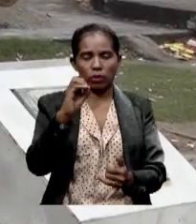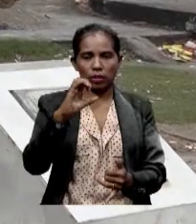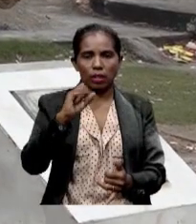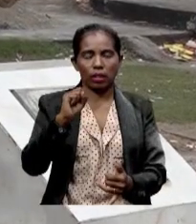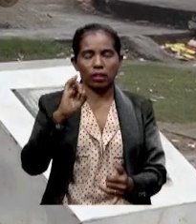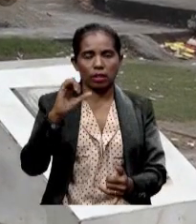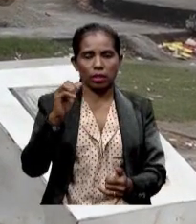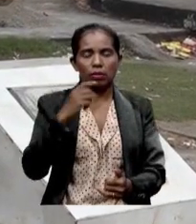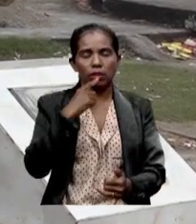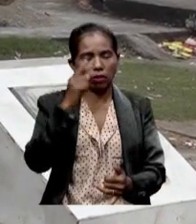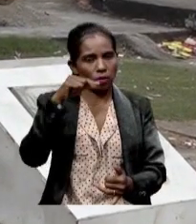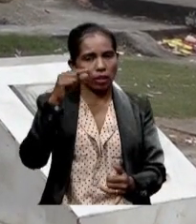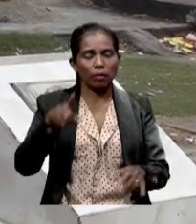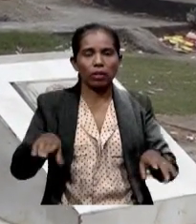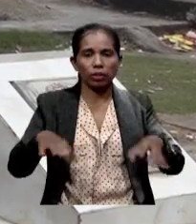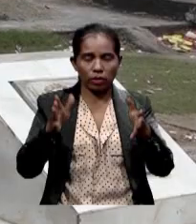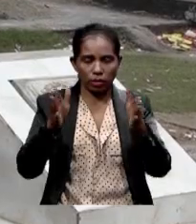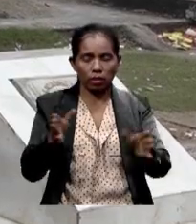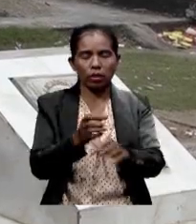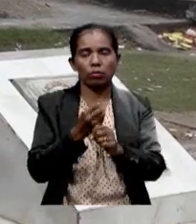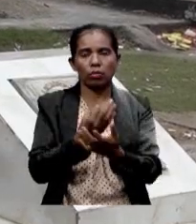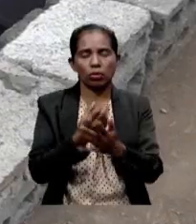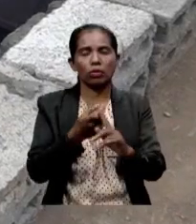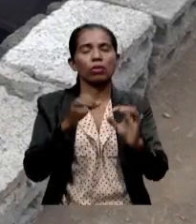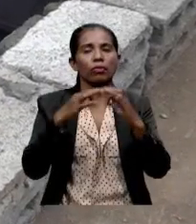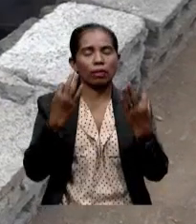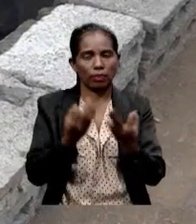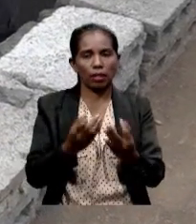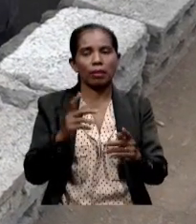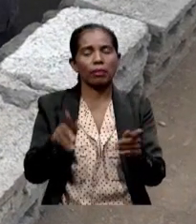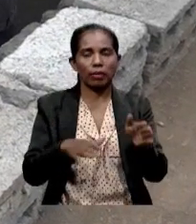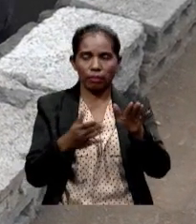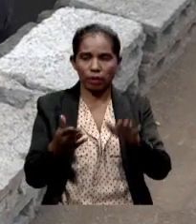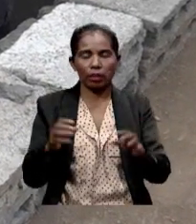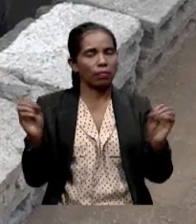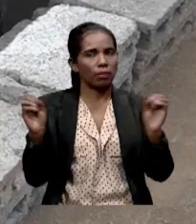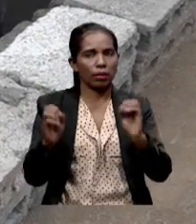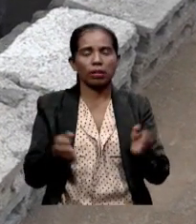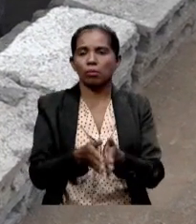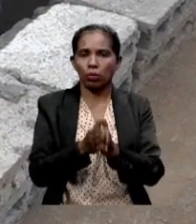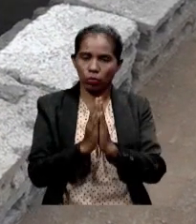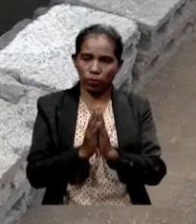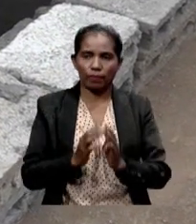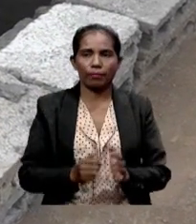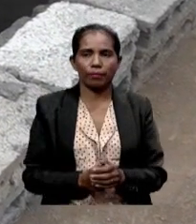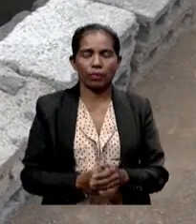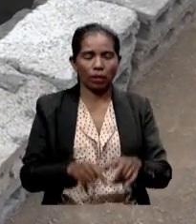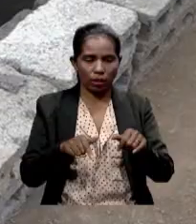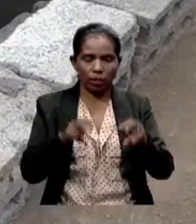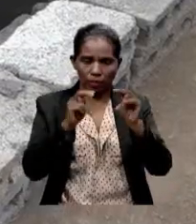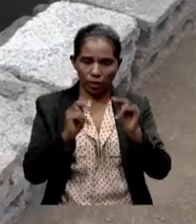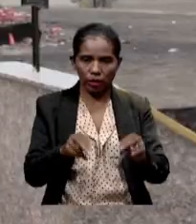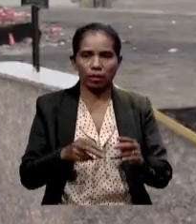Vero Sira dá la ruma simo ossam com a família Matibian Sira, mas bem lá os com o Vero Sira Macusu. E a nemos precisa, mas